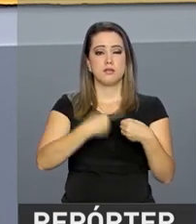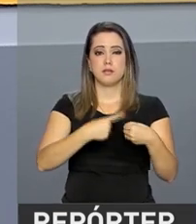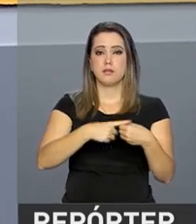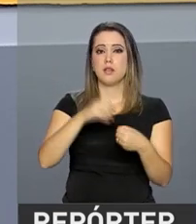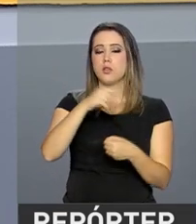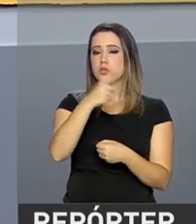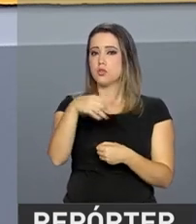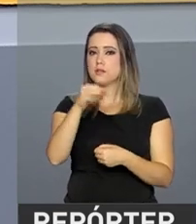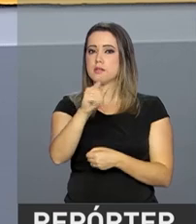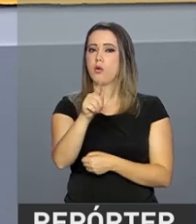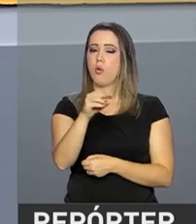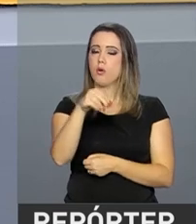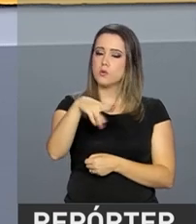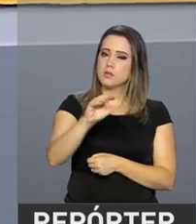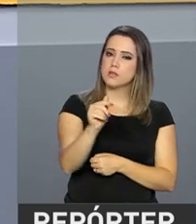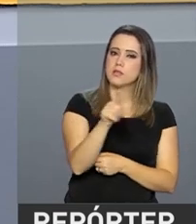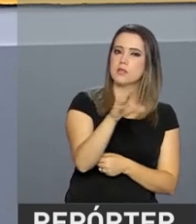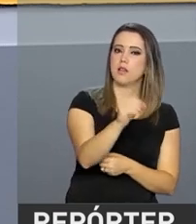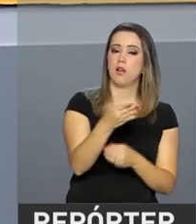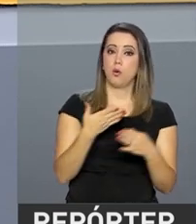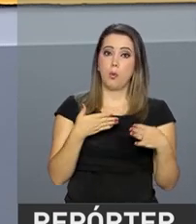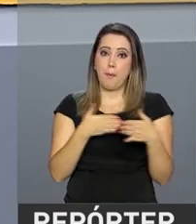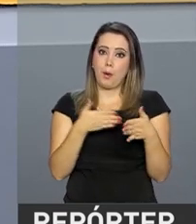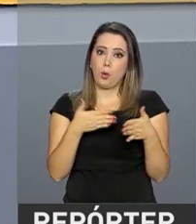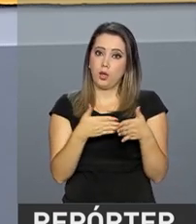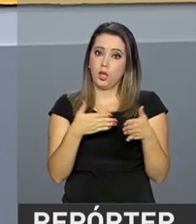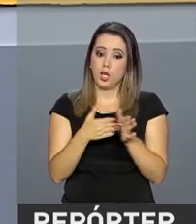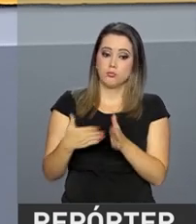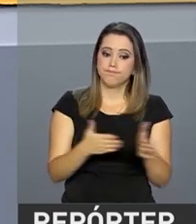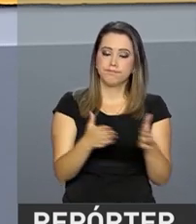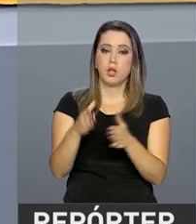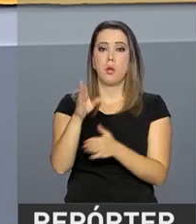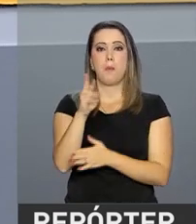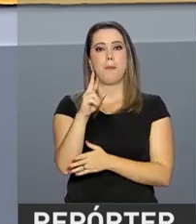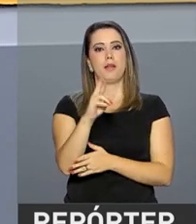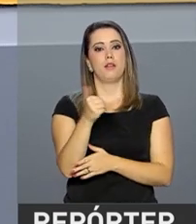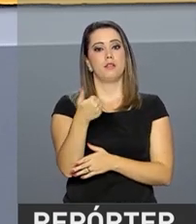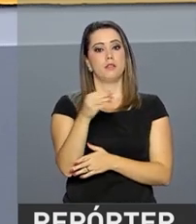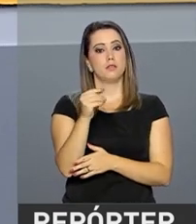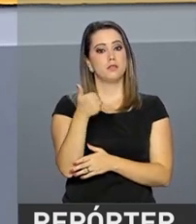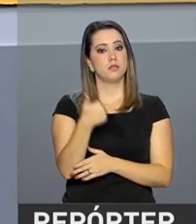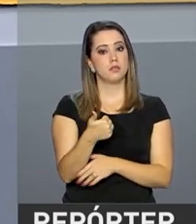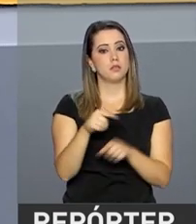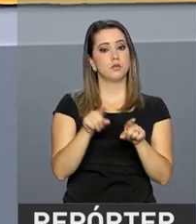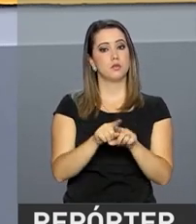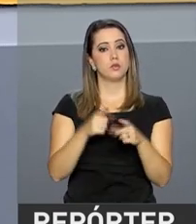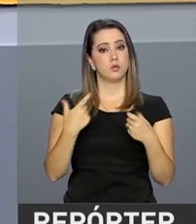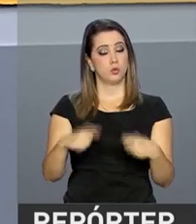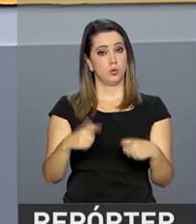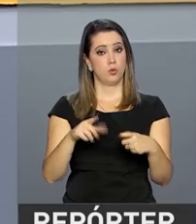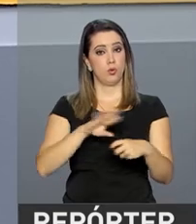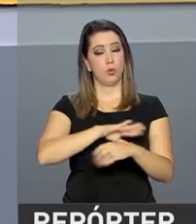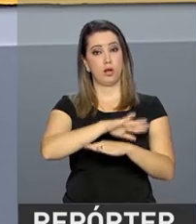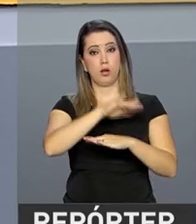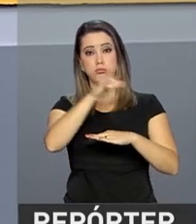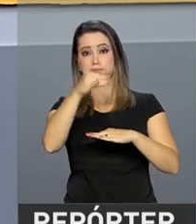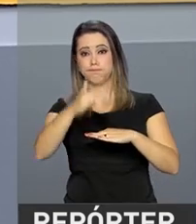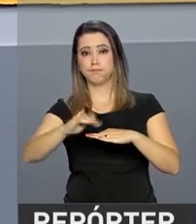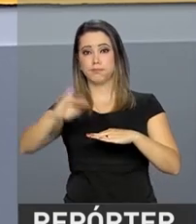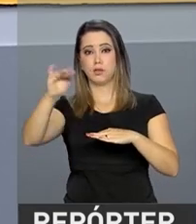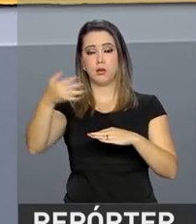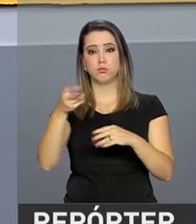controle e fiscalização de vias urbanas nos acessos à br 101 no arco metropolitano os soldados fazem o